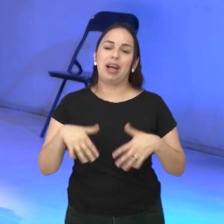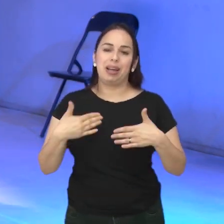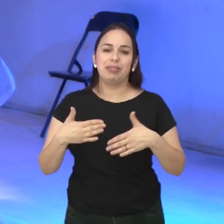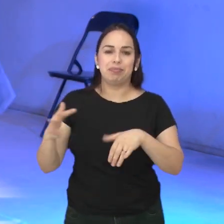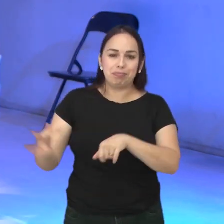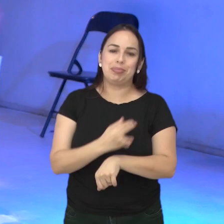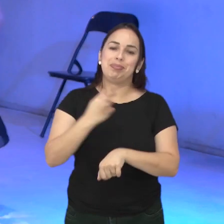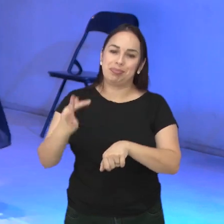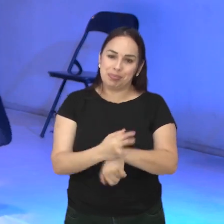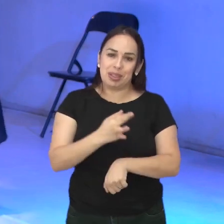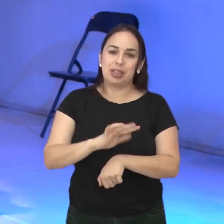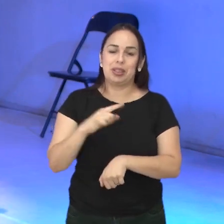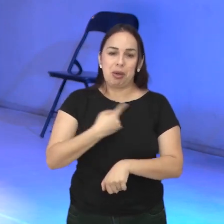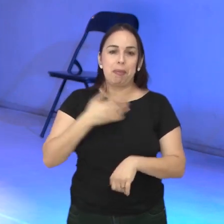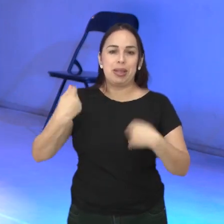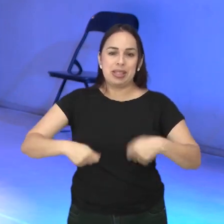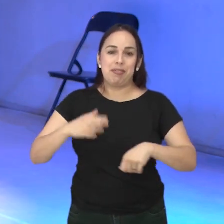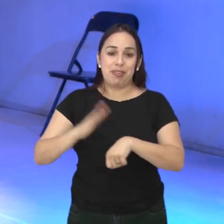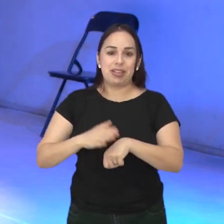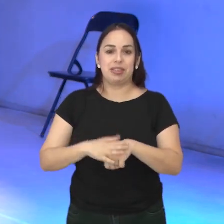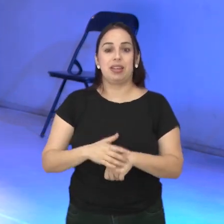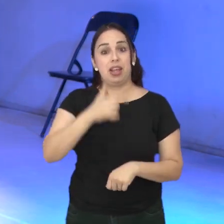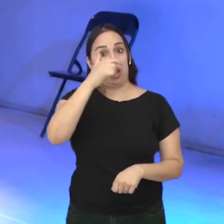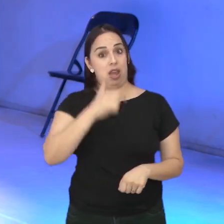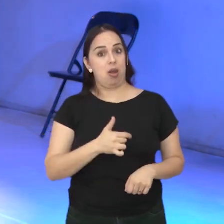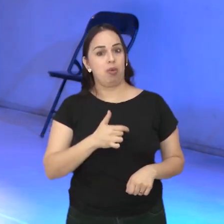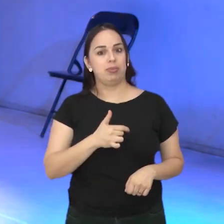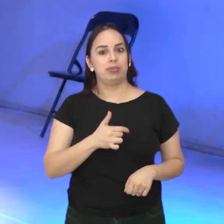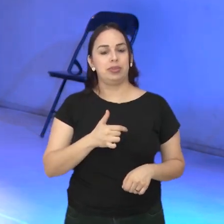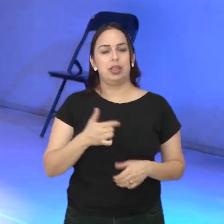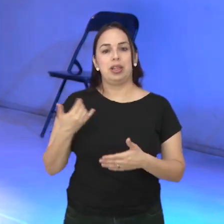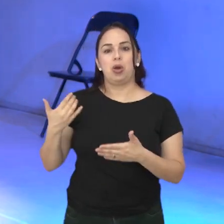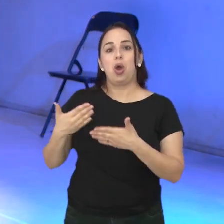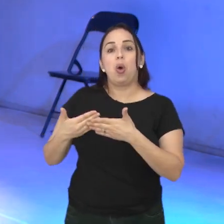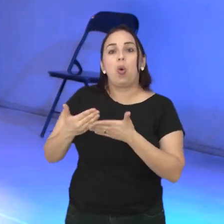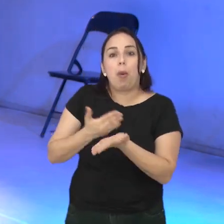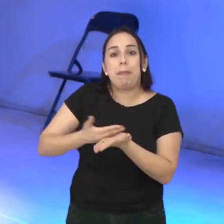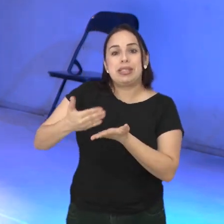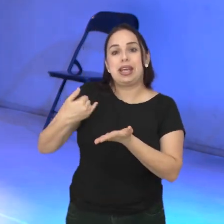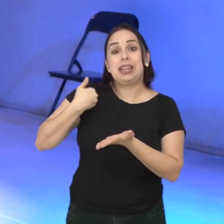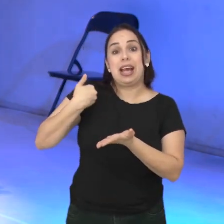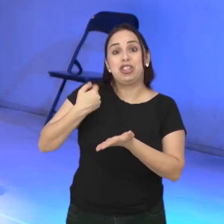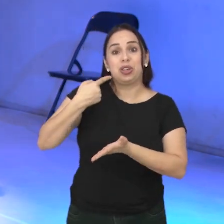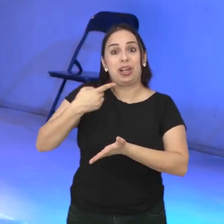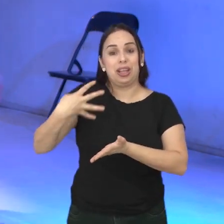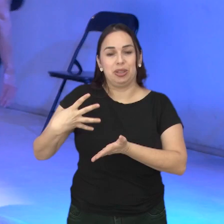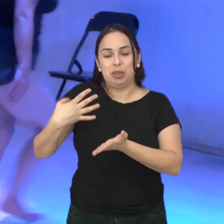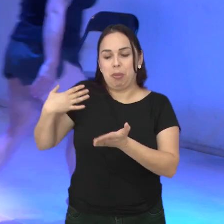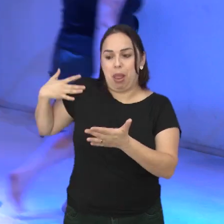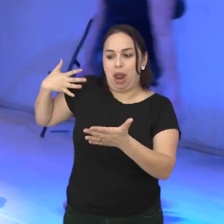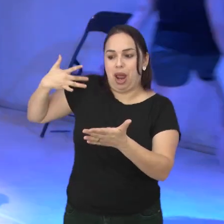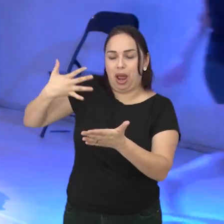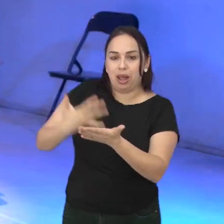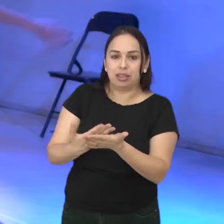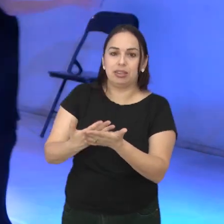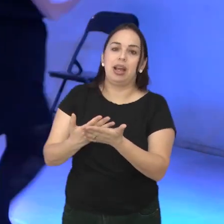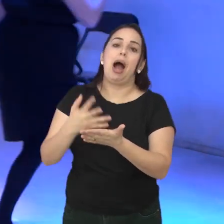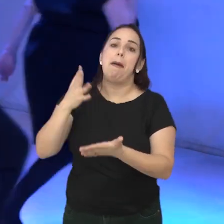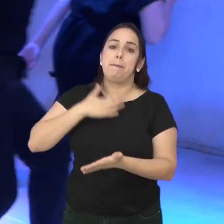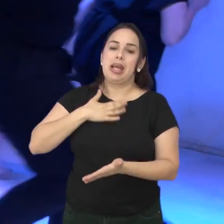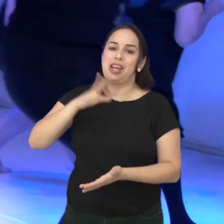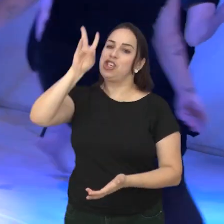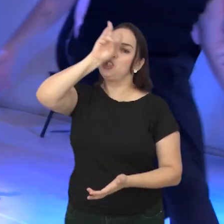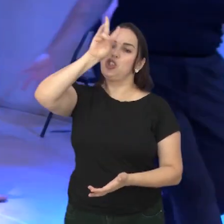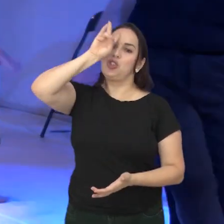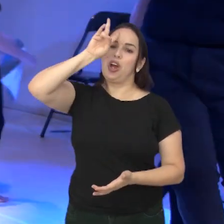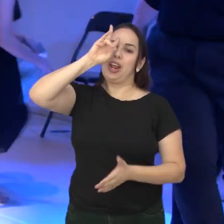eu acho que vale a pena, temos que fazer e tudo mais. Eu estou fazendo isso desde os 14 anos. Então, assim, eu acho que a minha